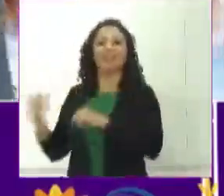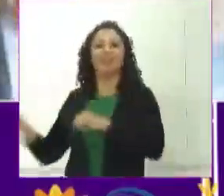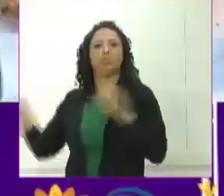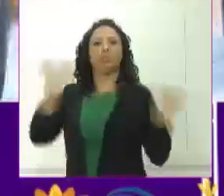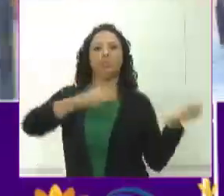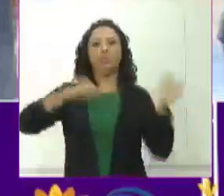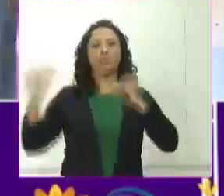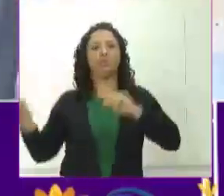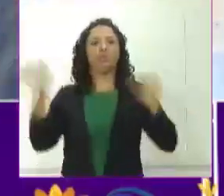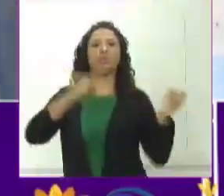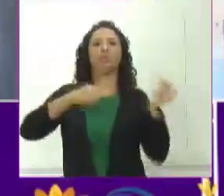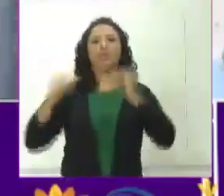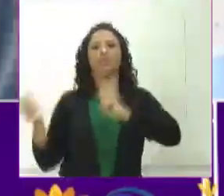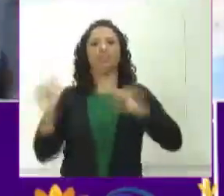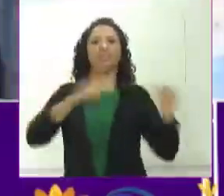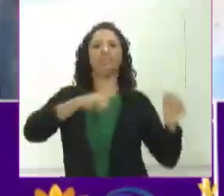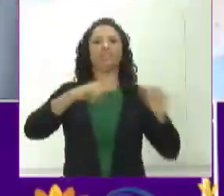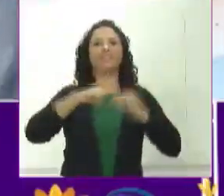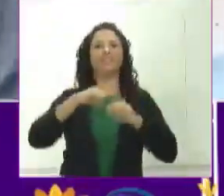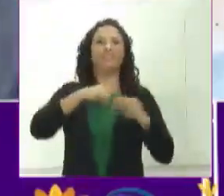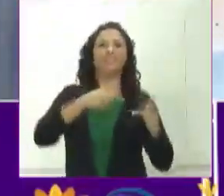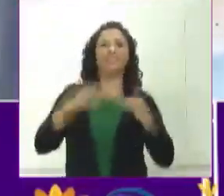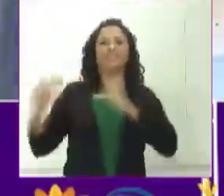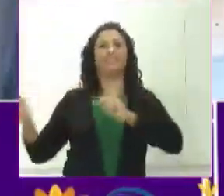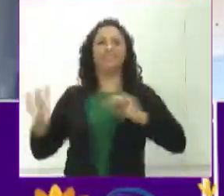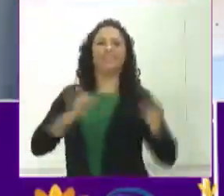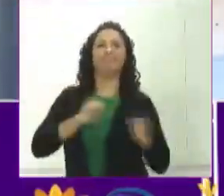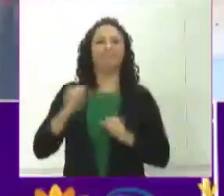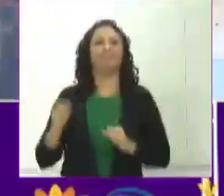voar. Hey, hey, hey.